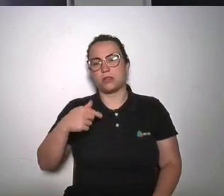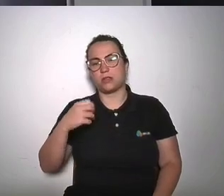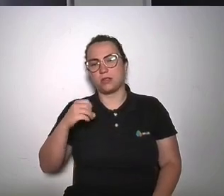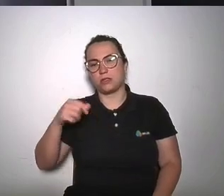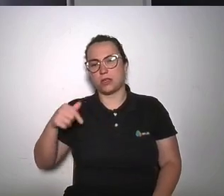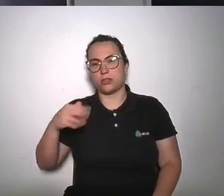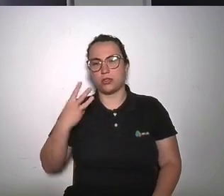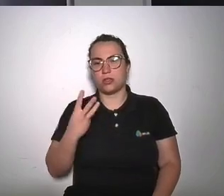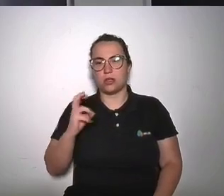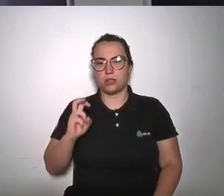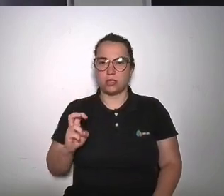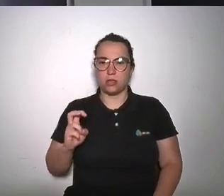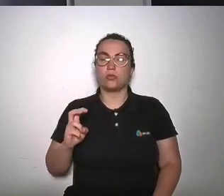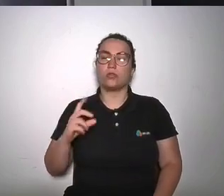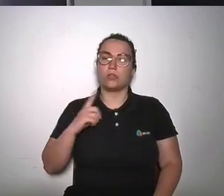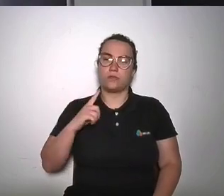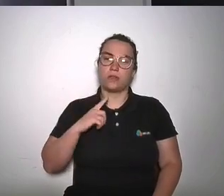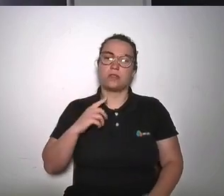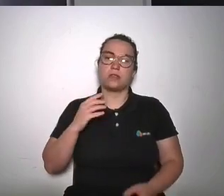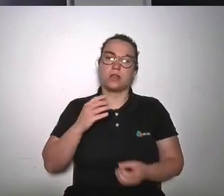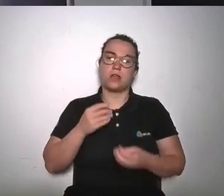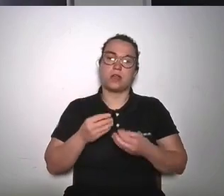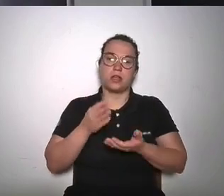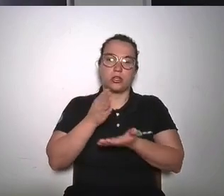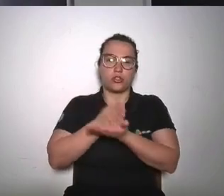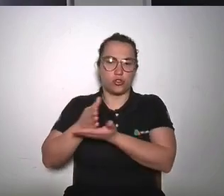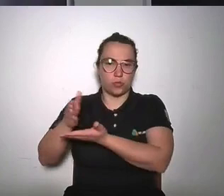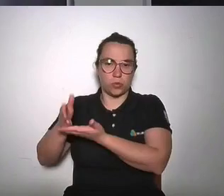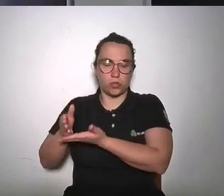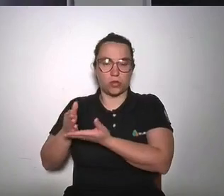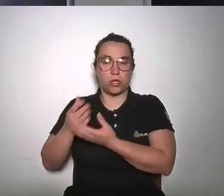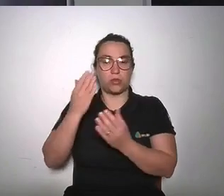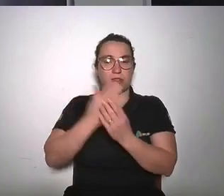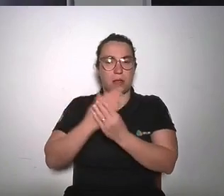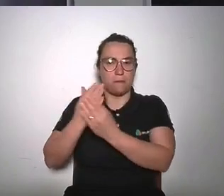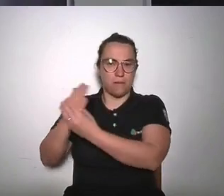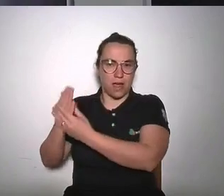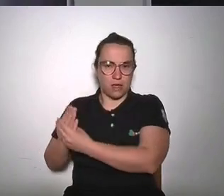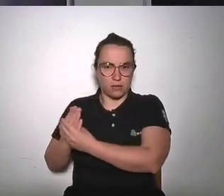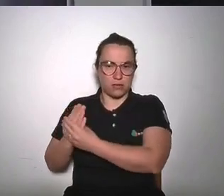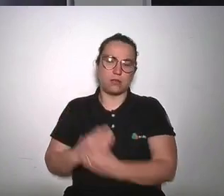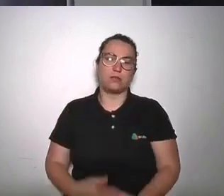264.707.735, que vai ser distribuído dentro dos cadernos,